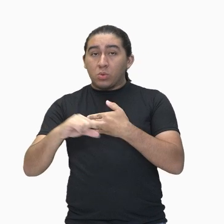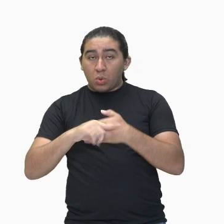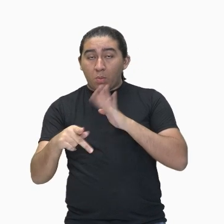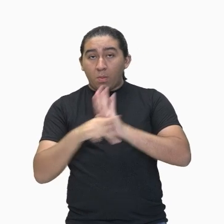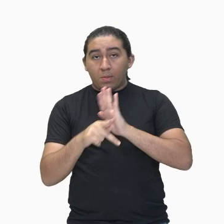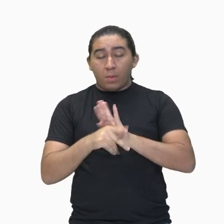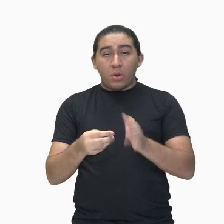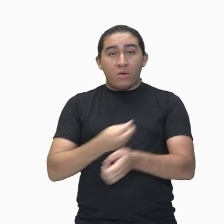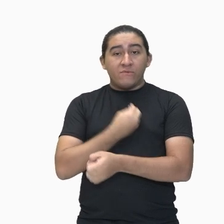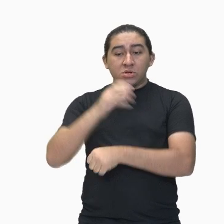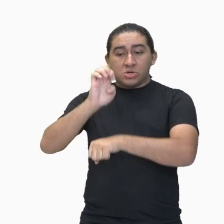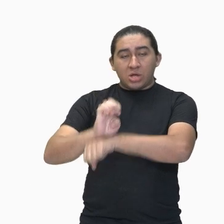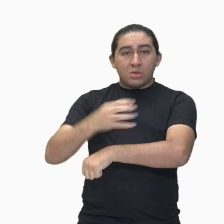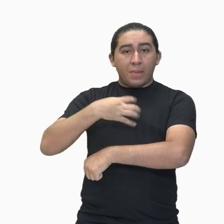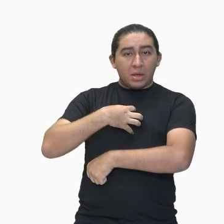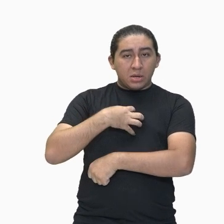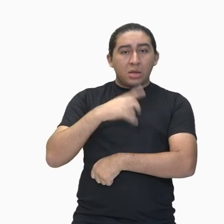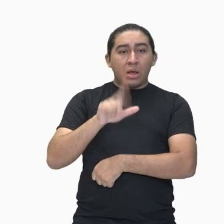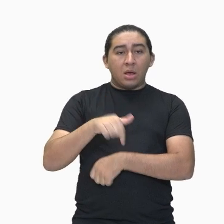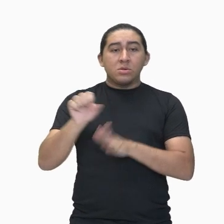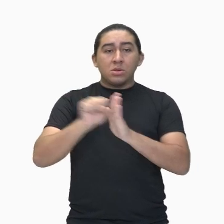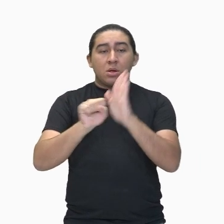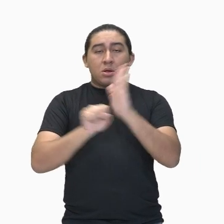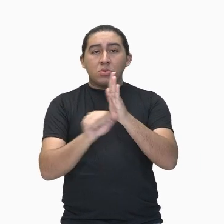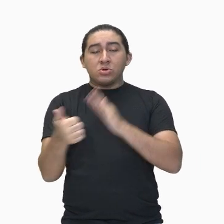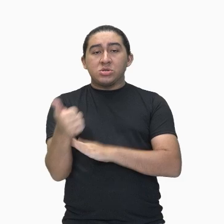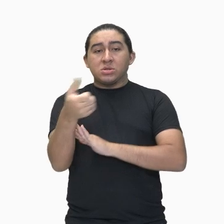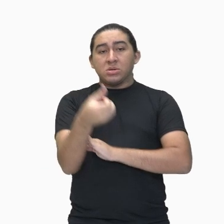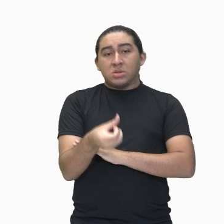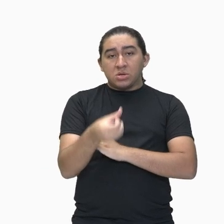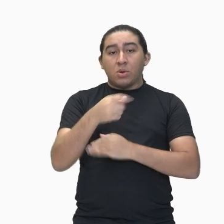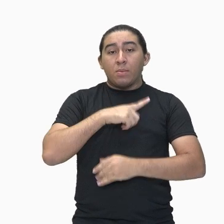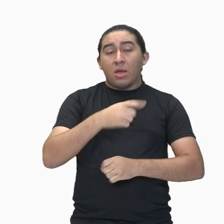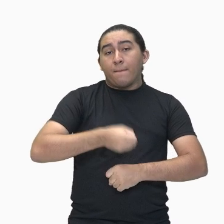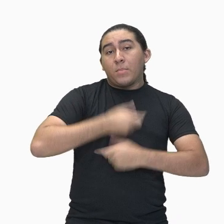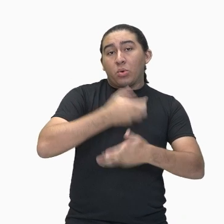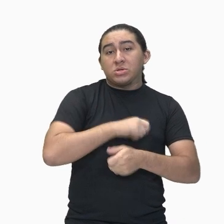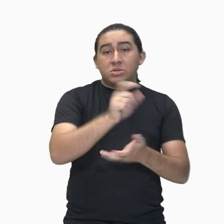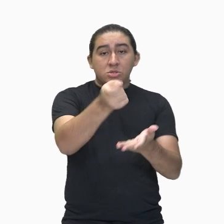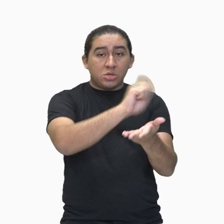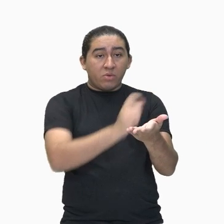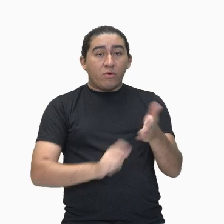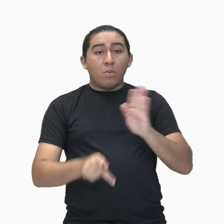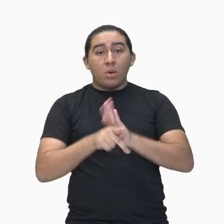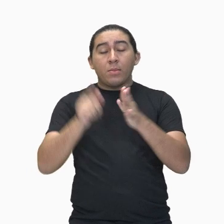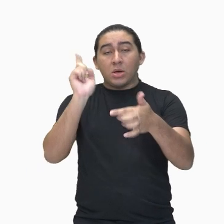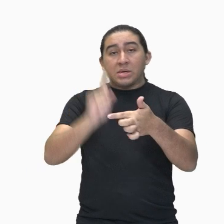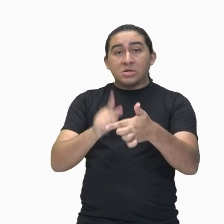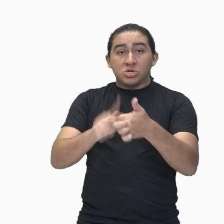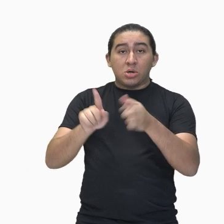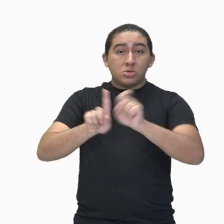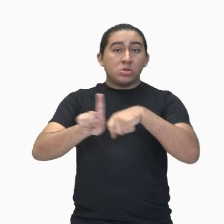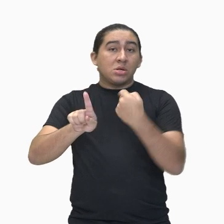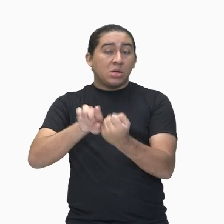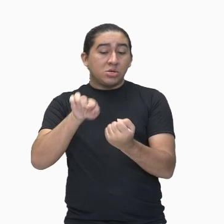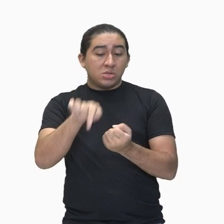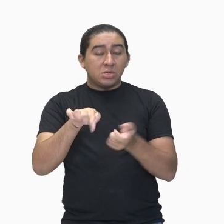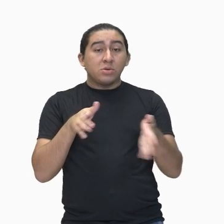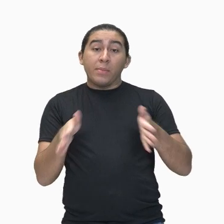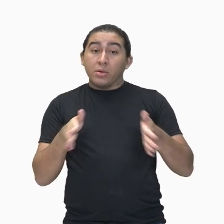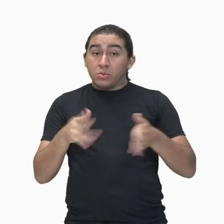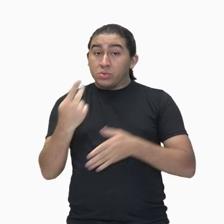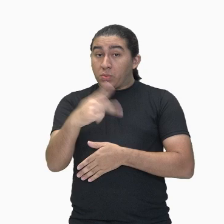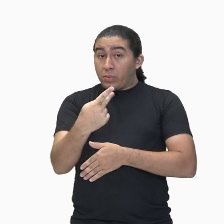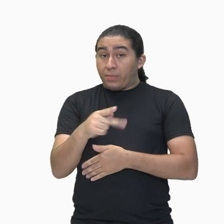que viveu no século XVI, produziu uma poesia em que satiriza a sociedade de